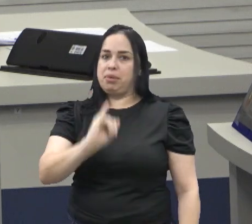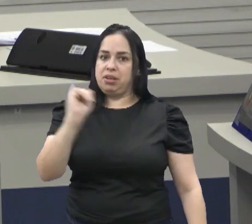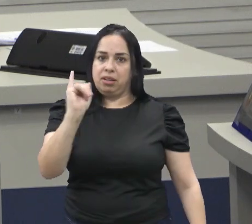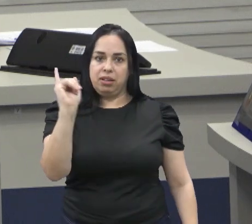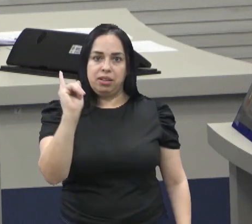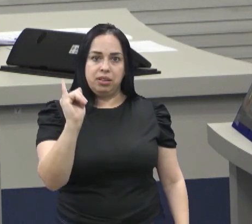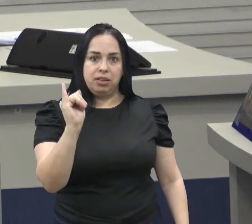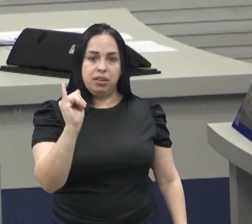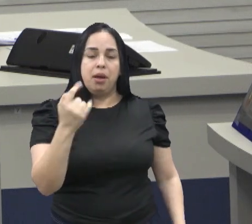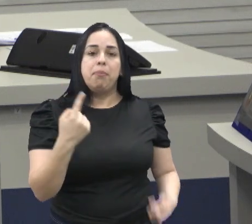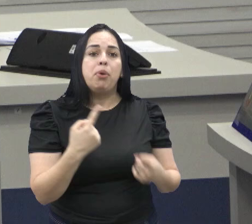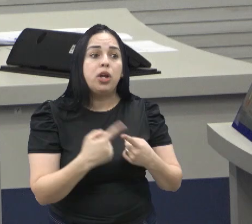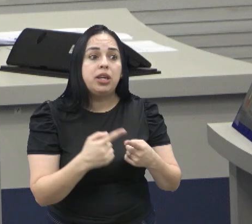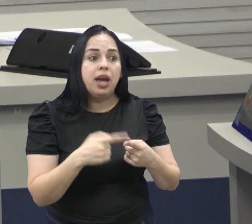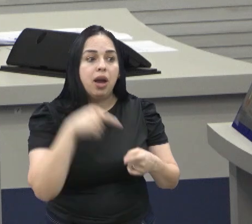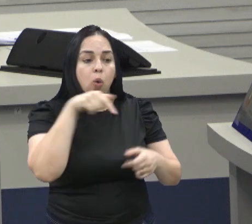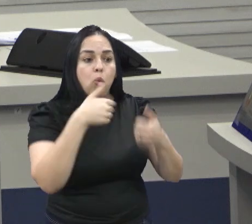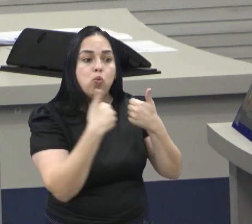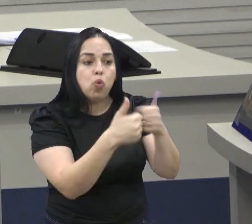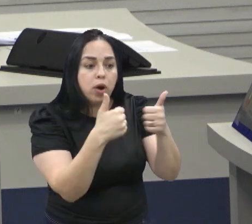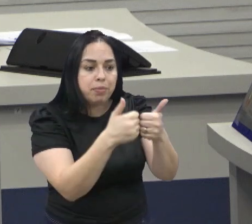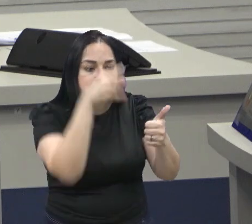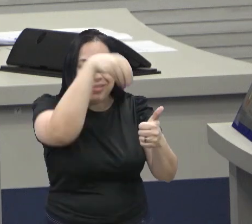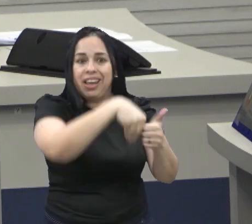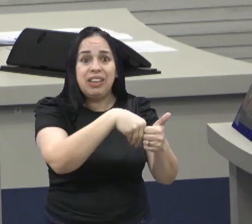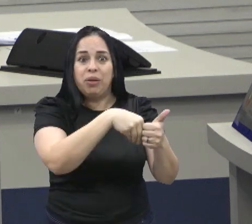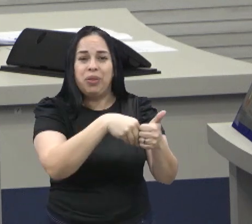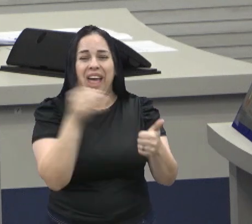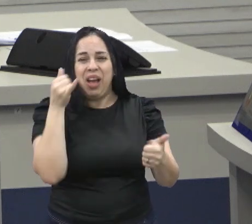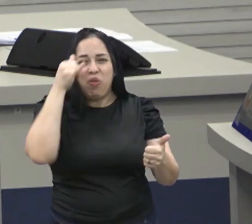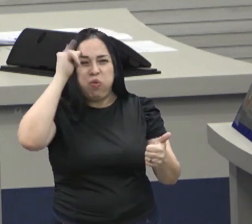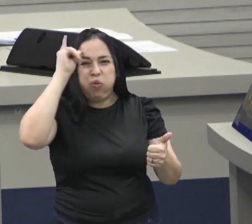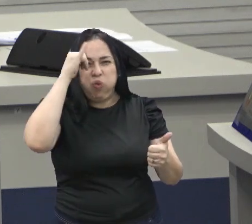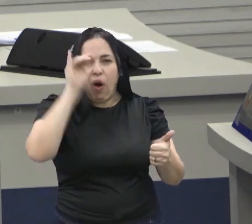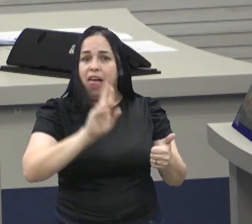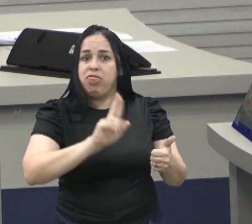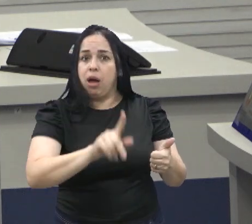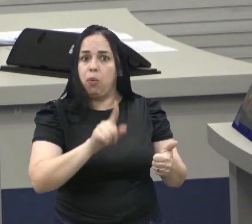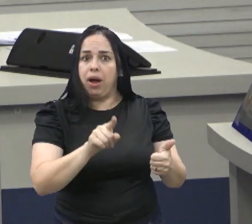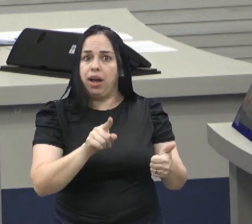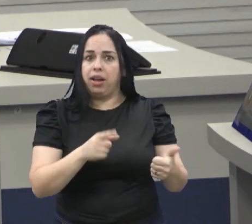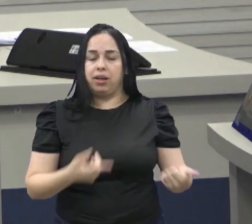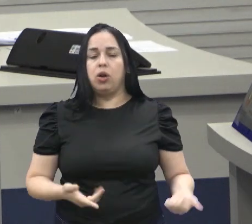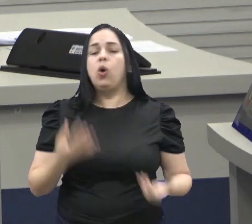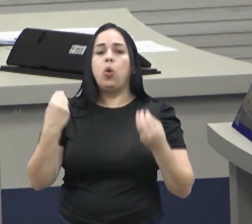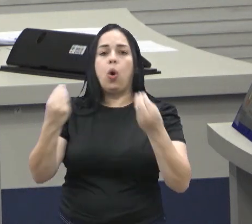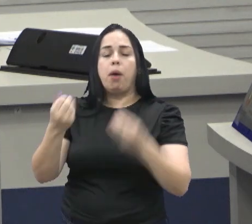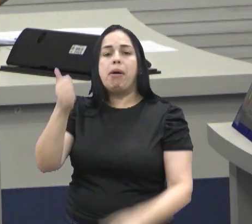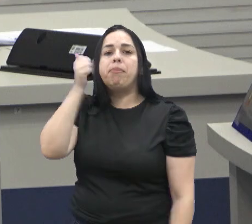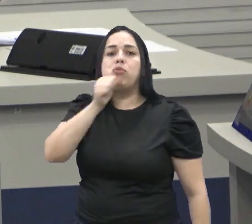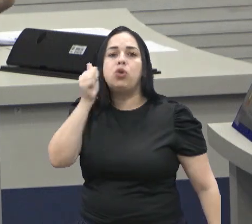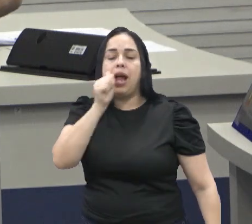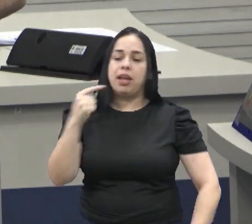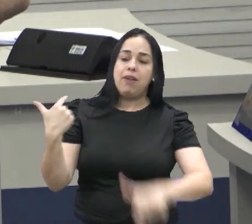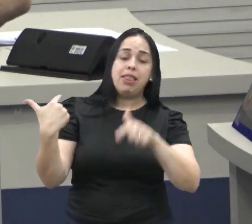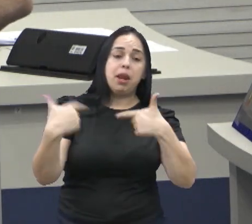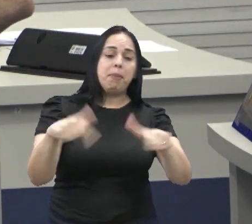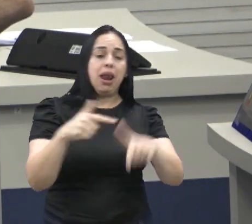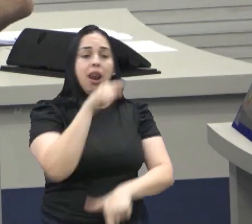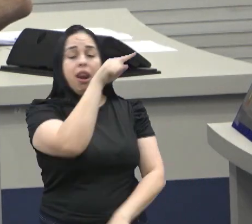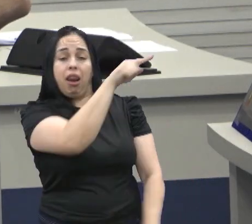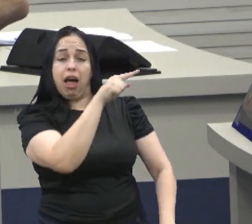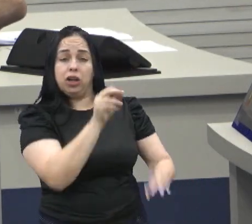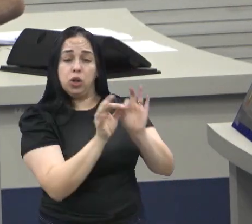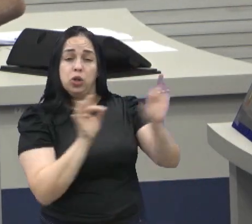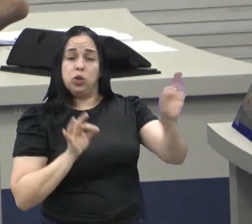transportando gado, não, eles estão transportando gente. Que rendimento de uma mulher que vai trabalhar lá na Alphaville, tendo que sair lá